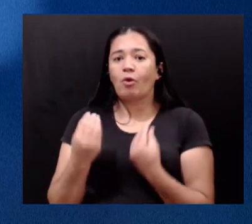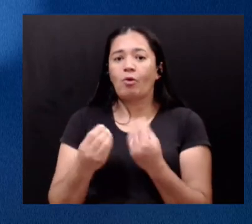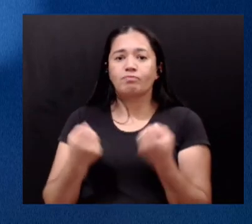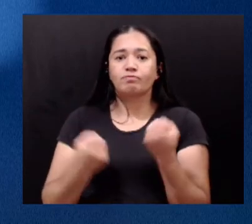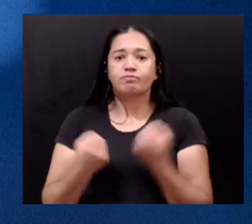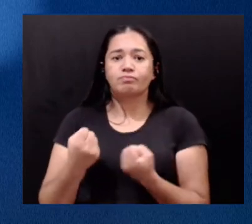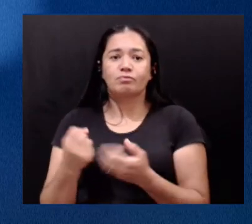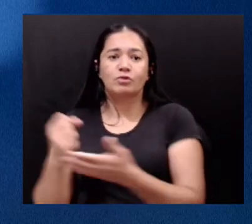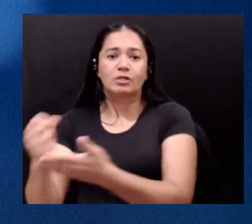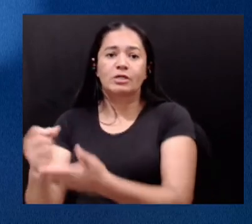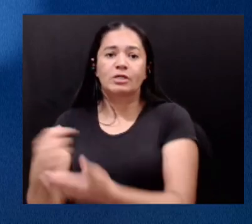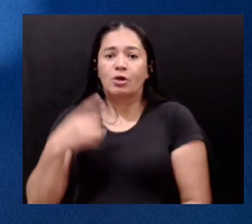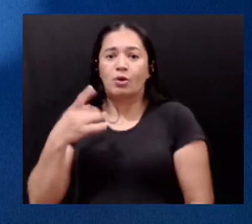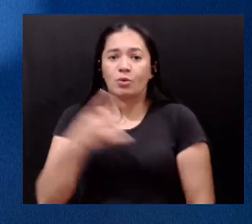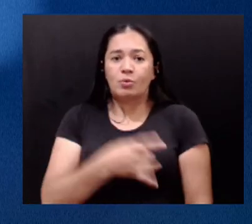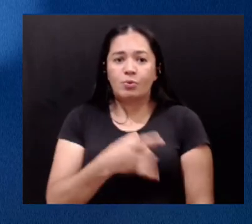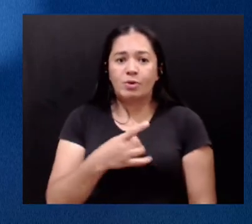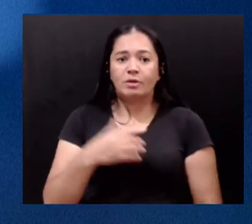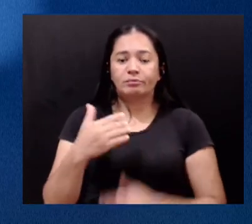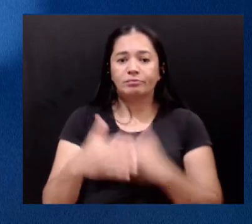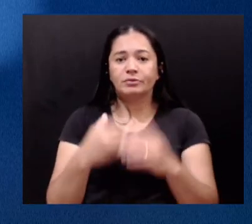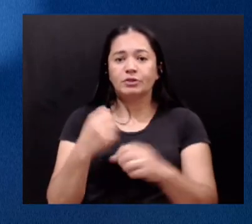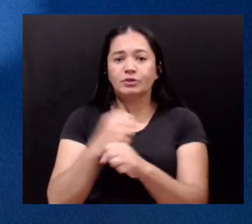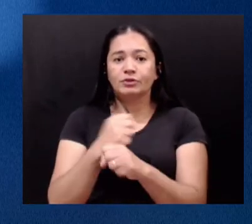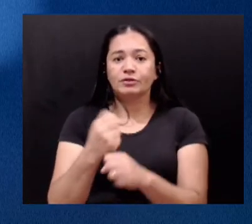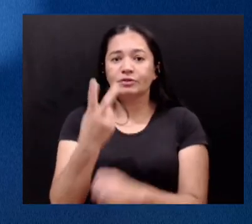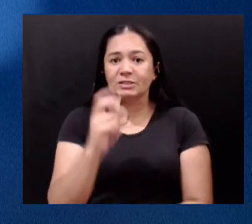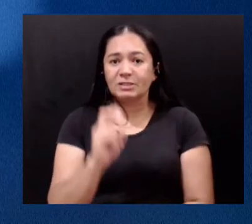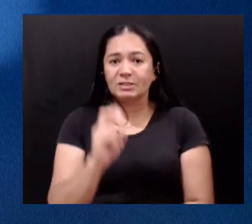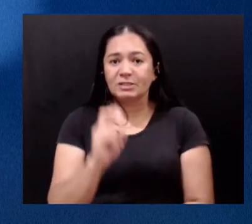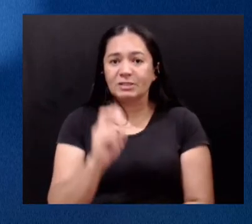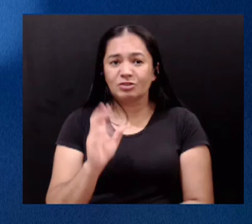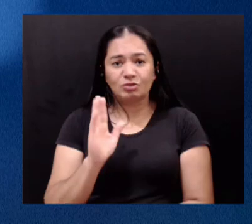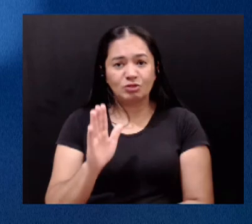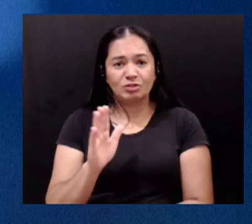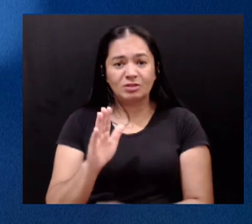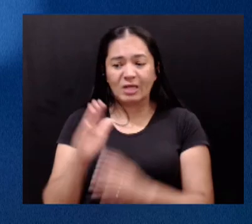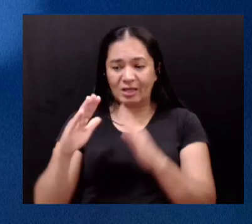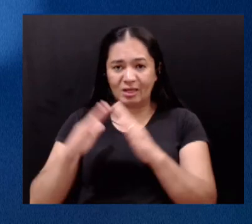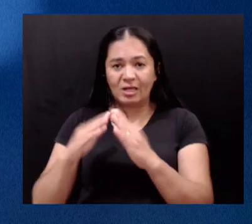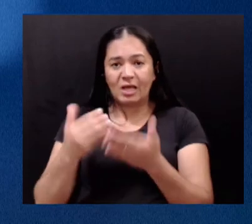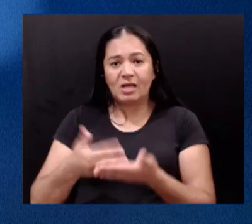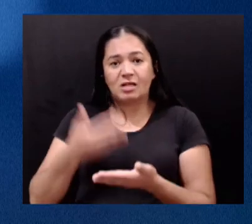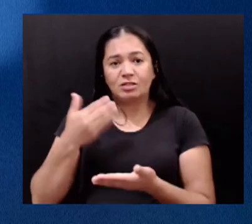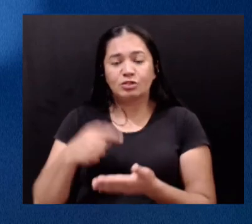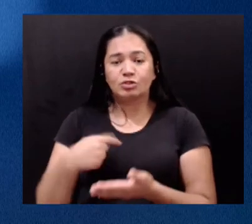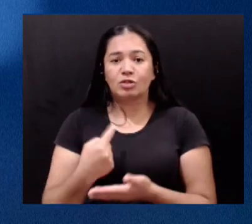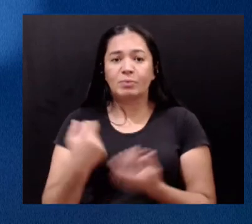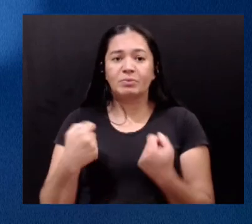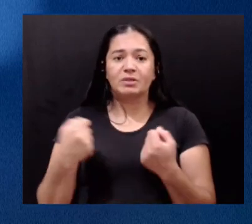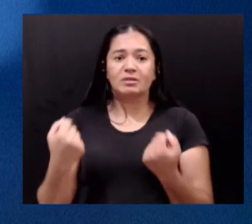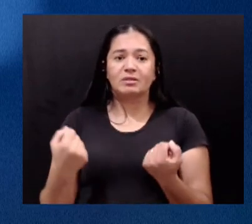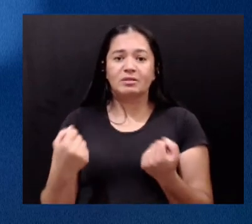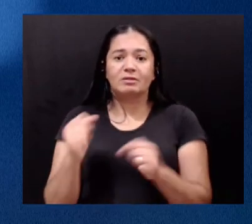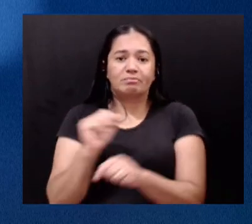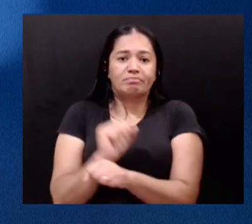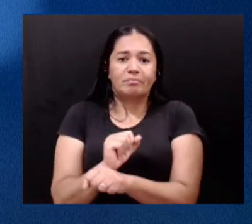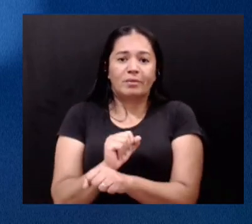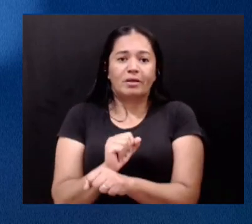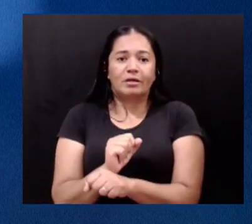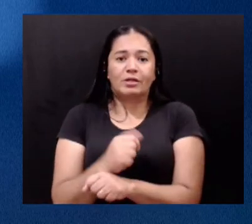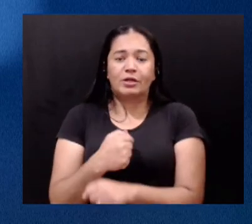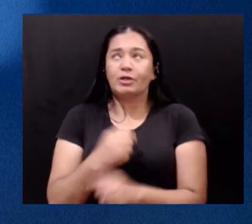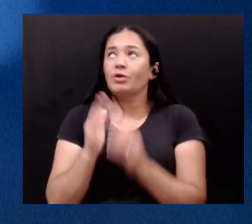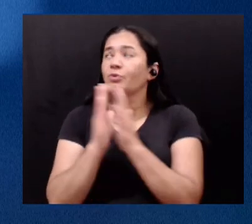medo, que depois de 25 anos de Casa da Sopa, a gente vai ter que dar uma parada. Eu estou orando a Deus para que o povo